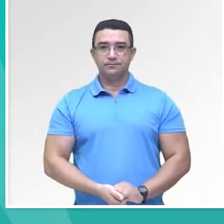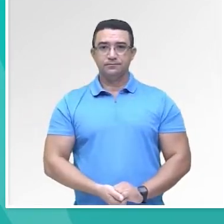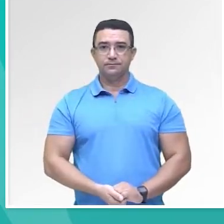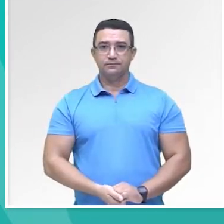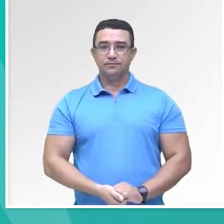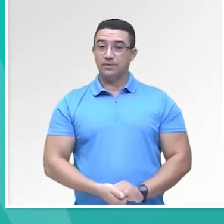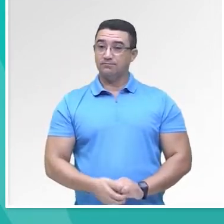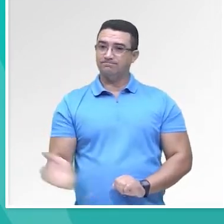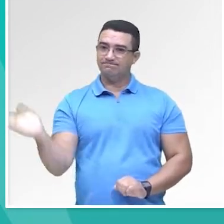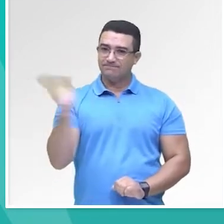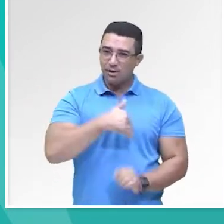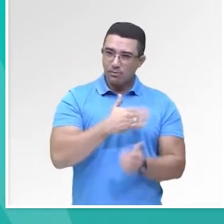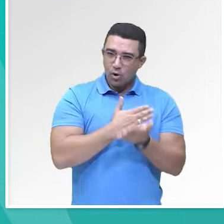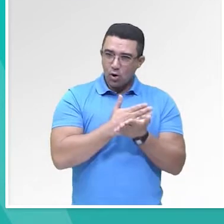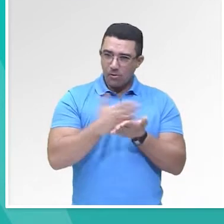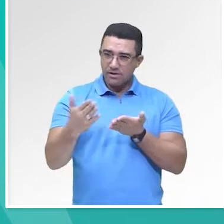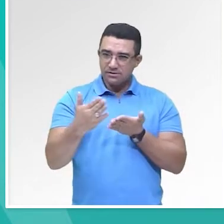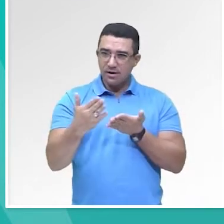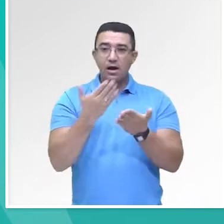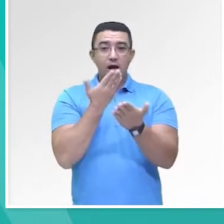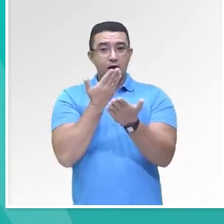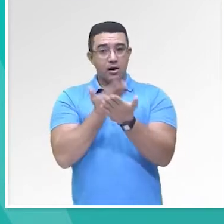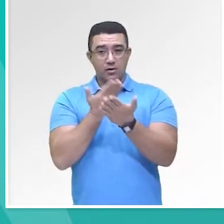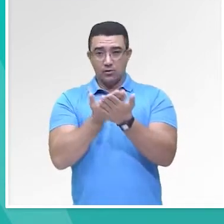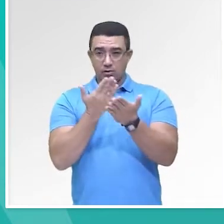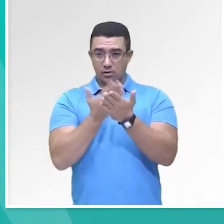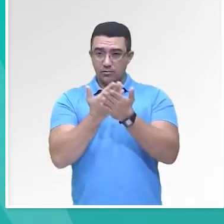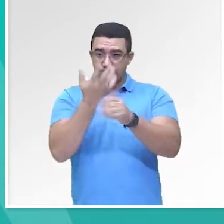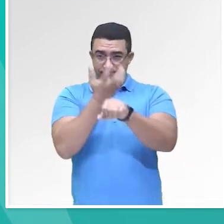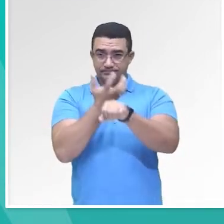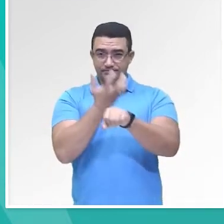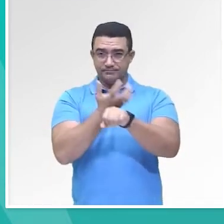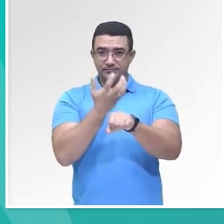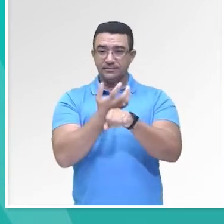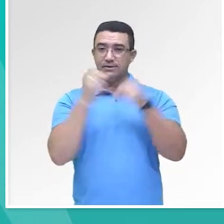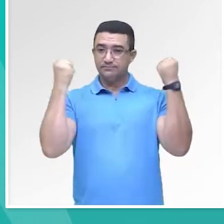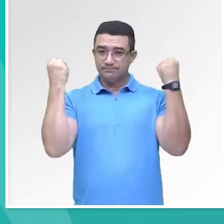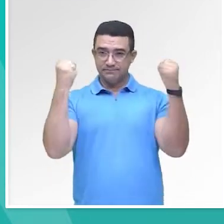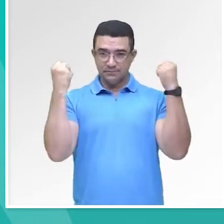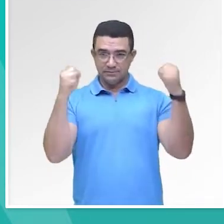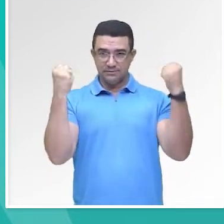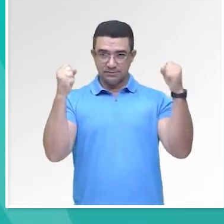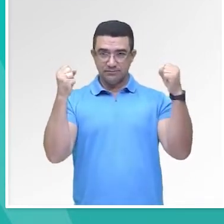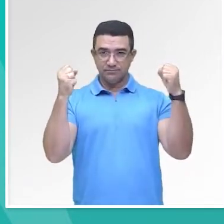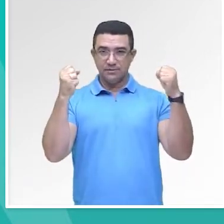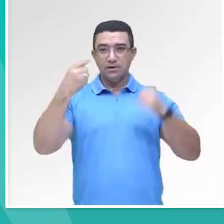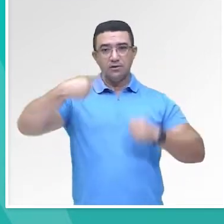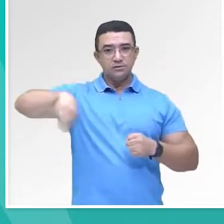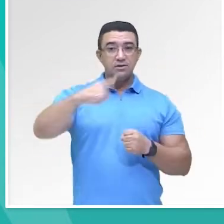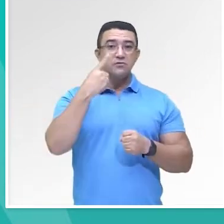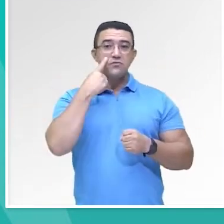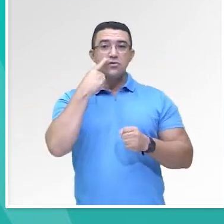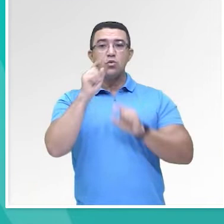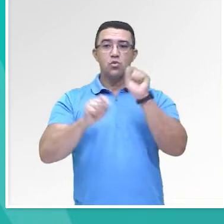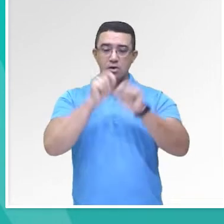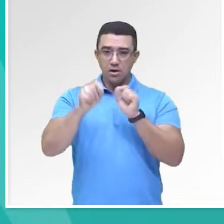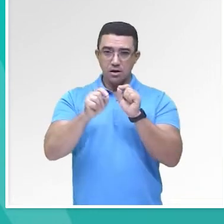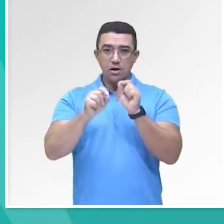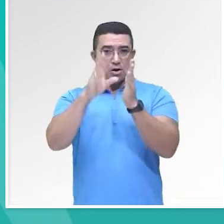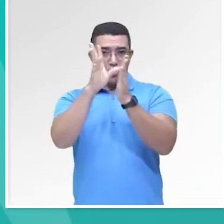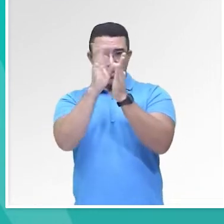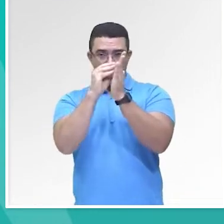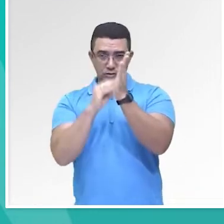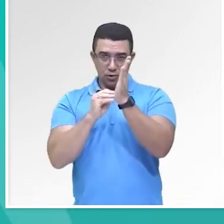Vamos iniciar mais uma aula de educação física, como vocês viram, com um conteúdo sobre